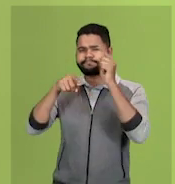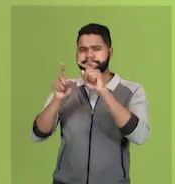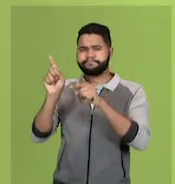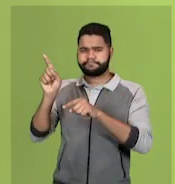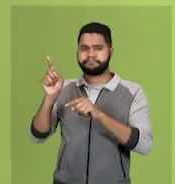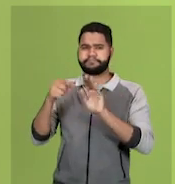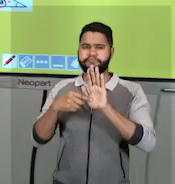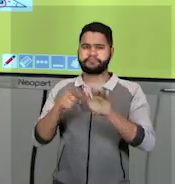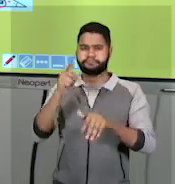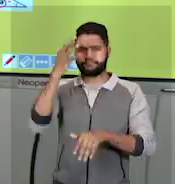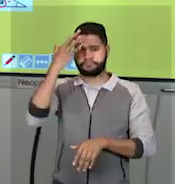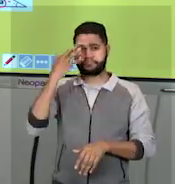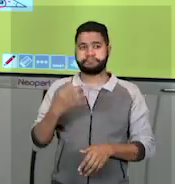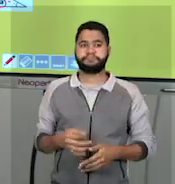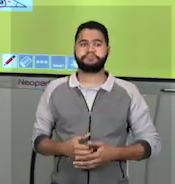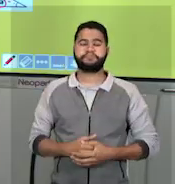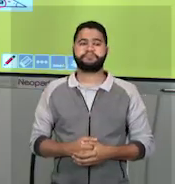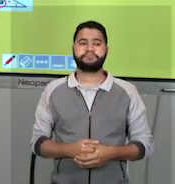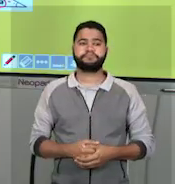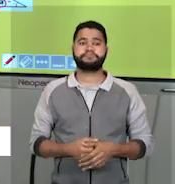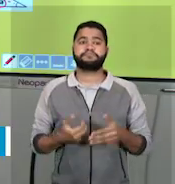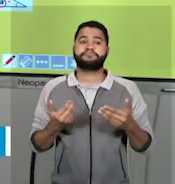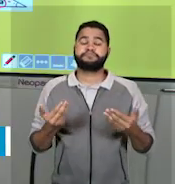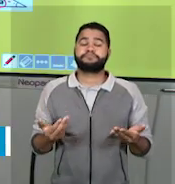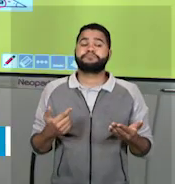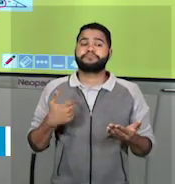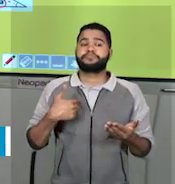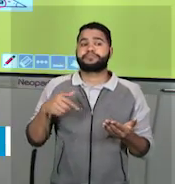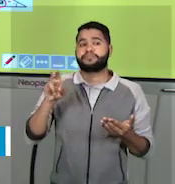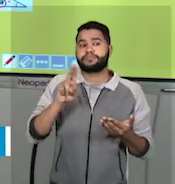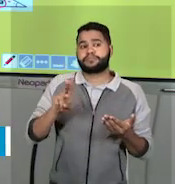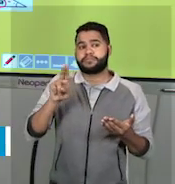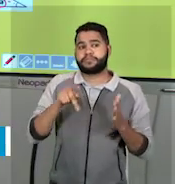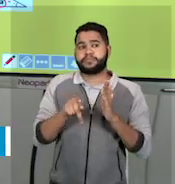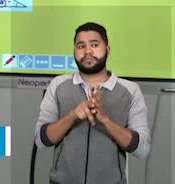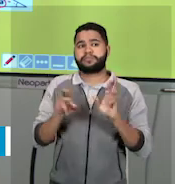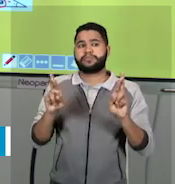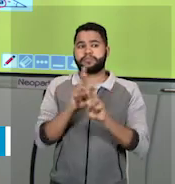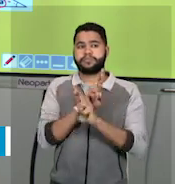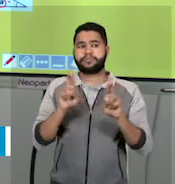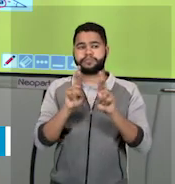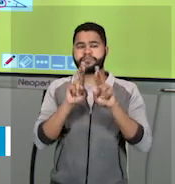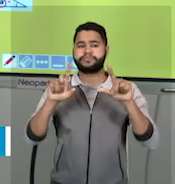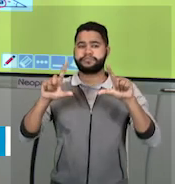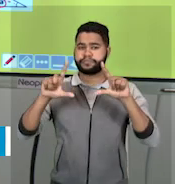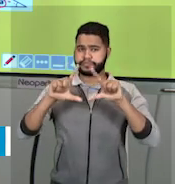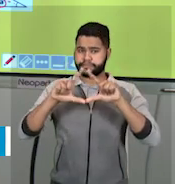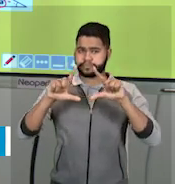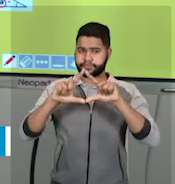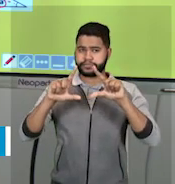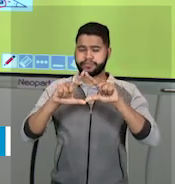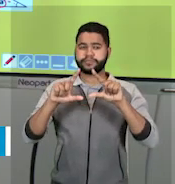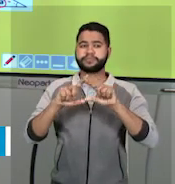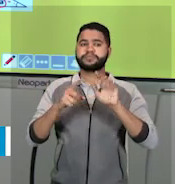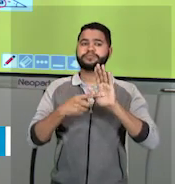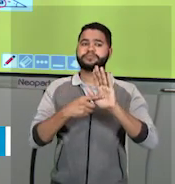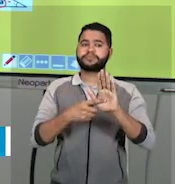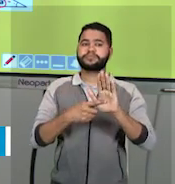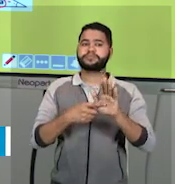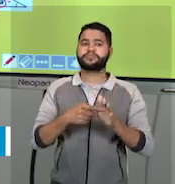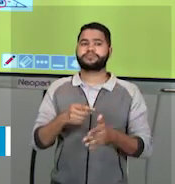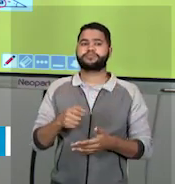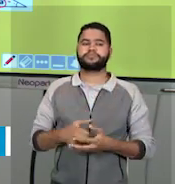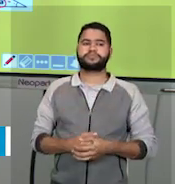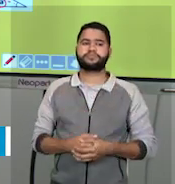o cateto oposto. Daí eu vou utilizar uma das relações trigonométricas para determinar um desses